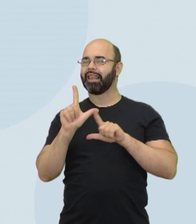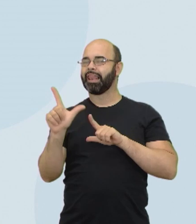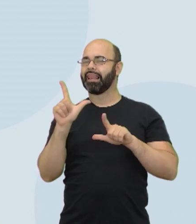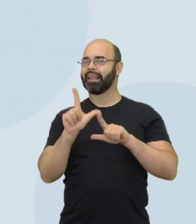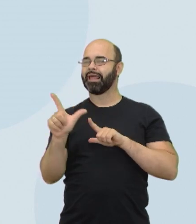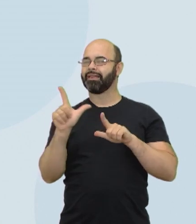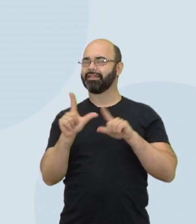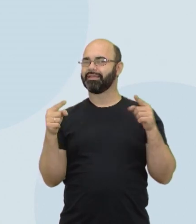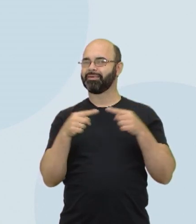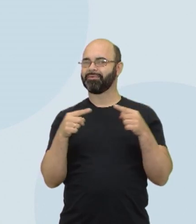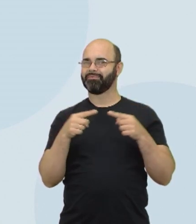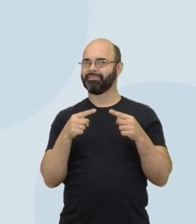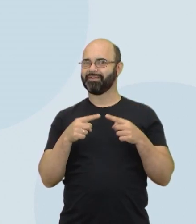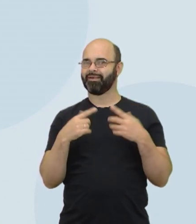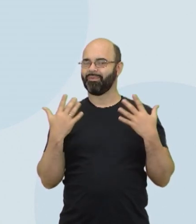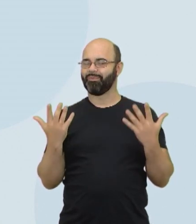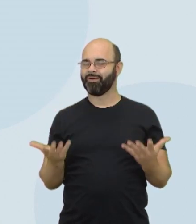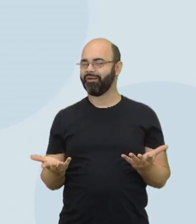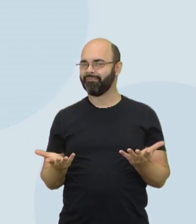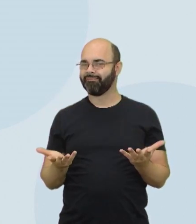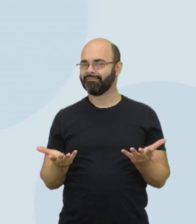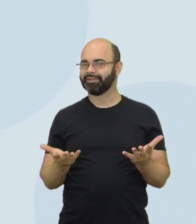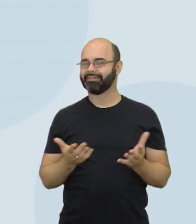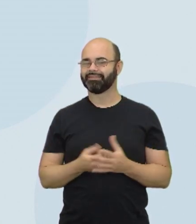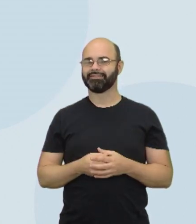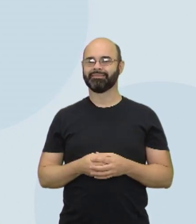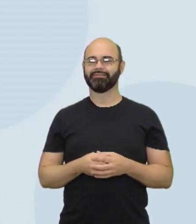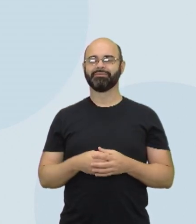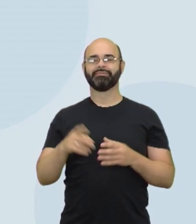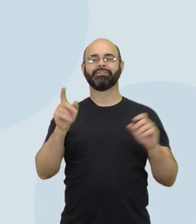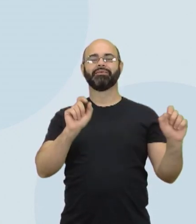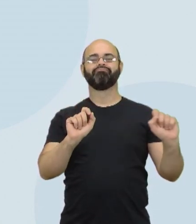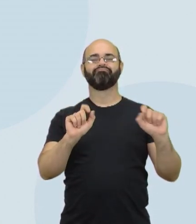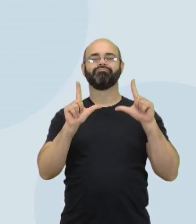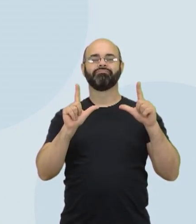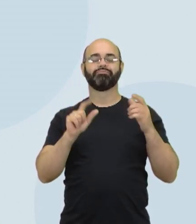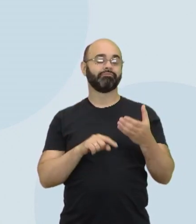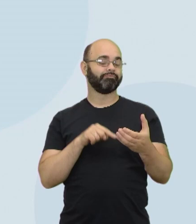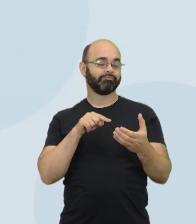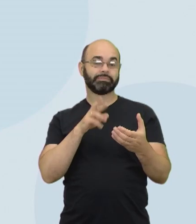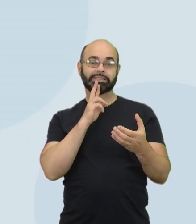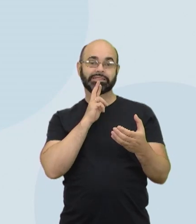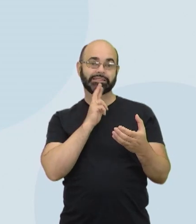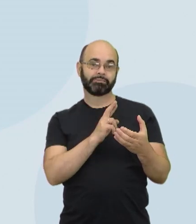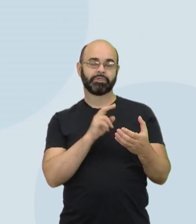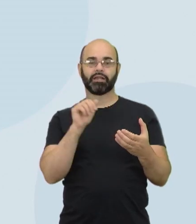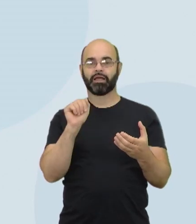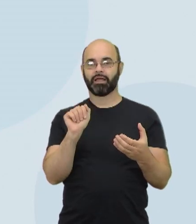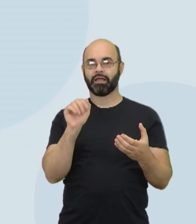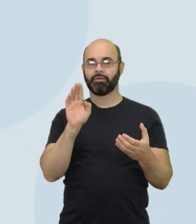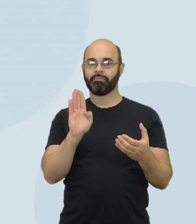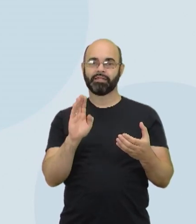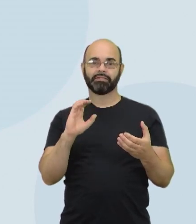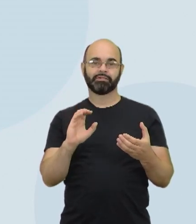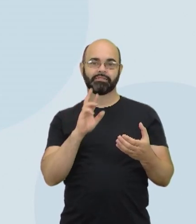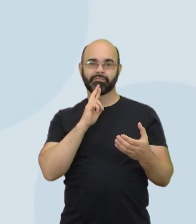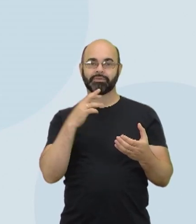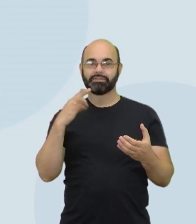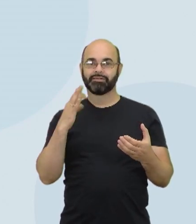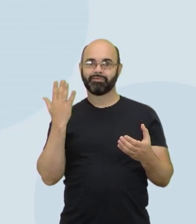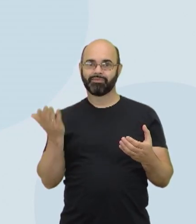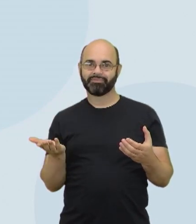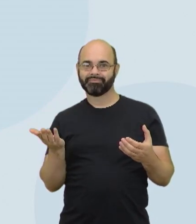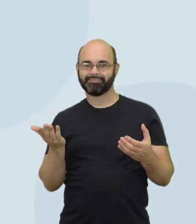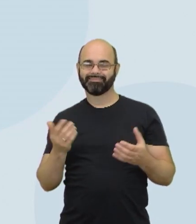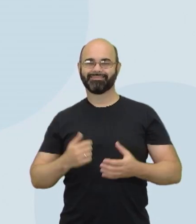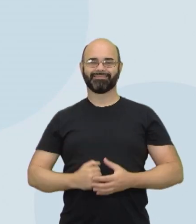representam o horizonte do solo? Vai aparecer na telinha de vocês e vocês vão responder A, B ou C. Bora